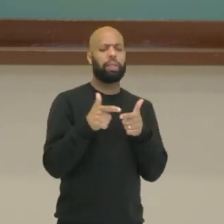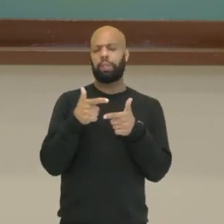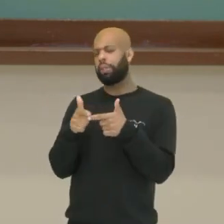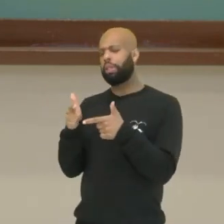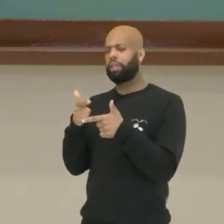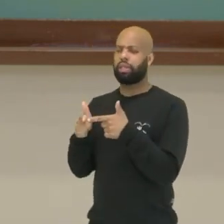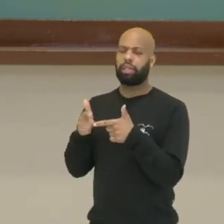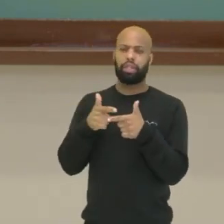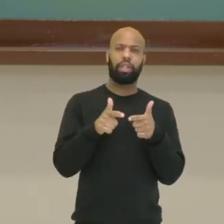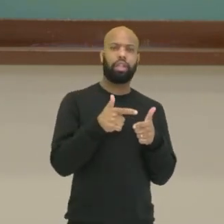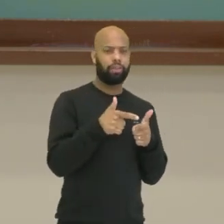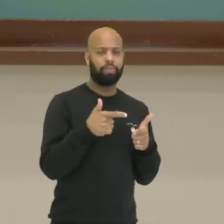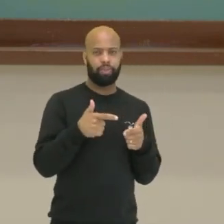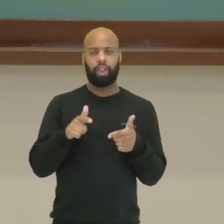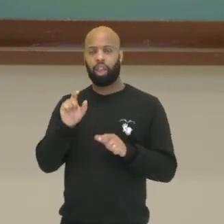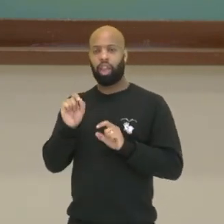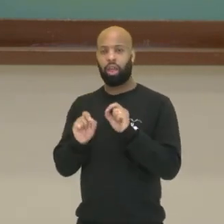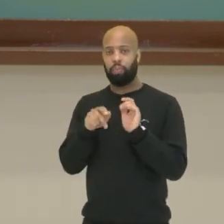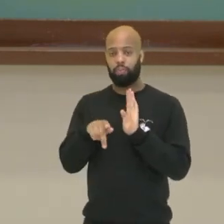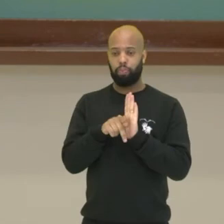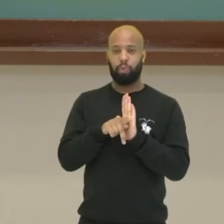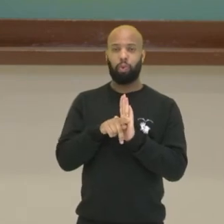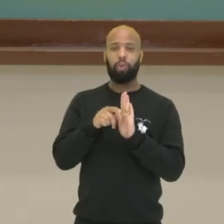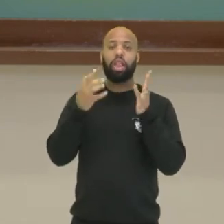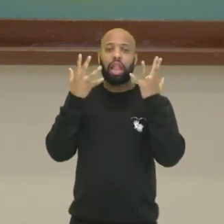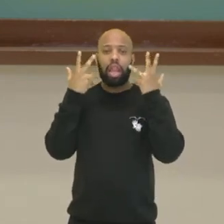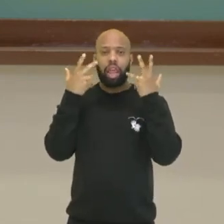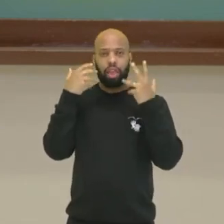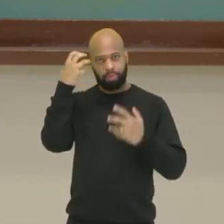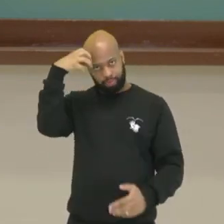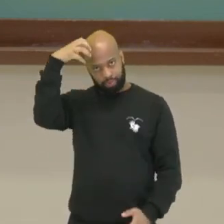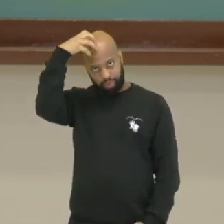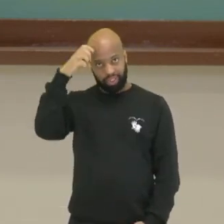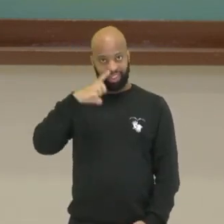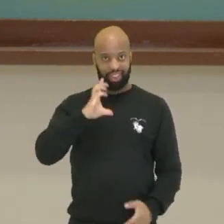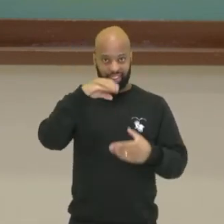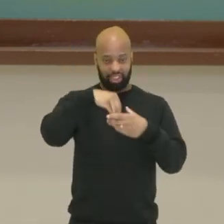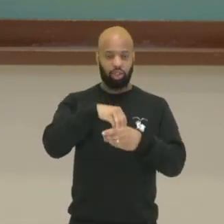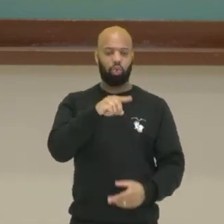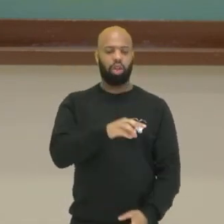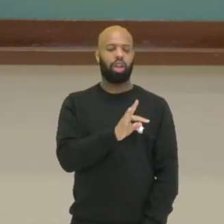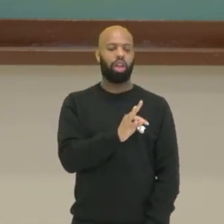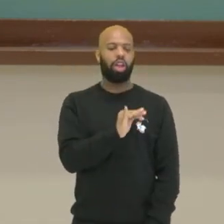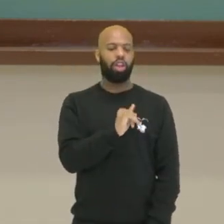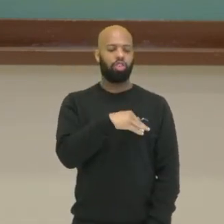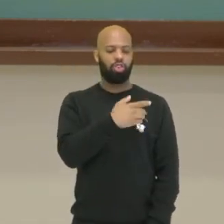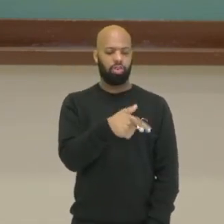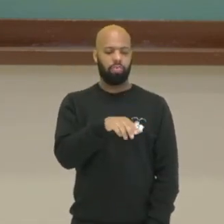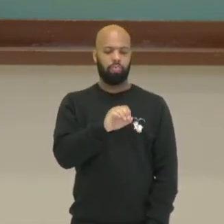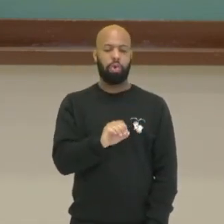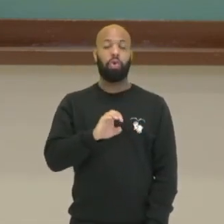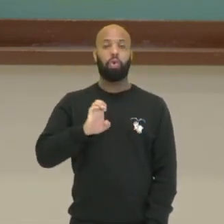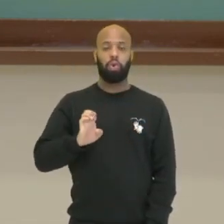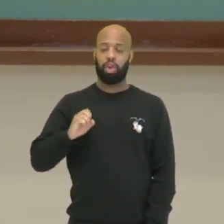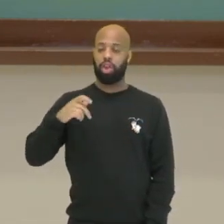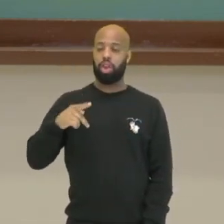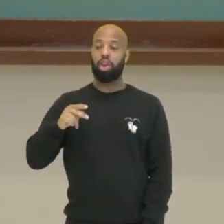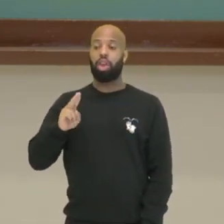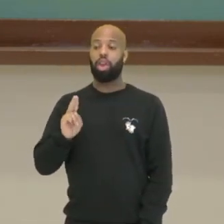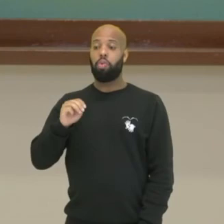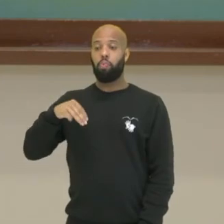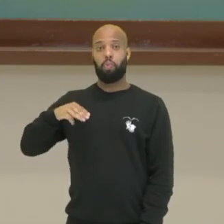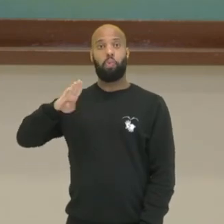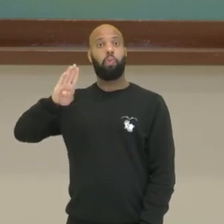assistiu Timão e Pumba? Conhece a história do Timão e Pumba? Gente, pensar a Disney é pensar